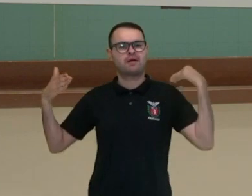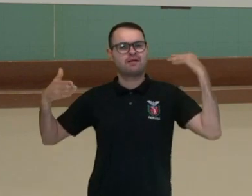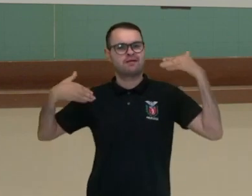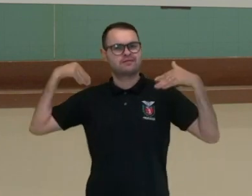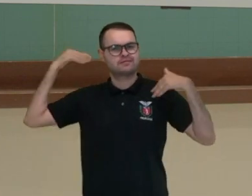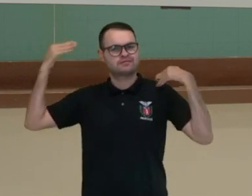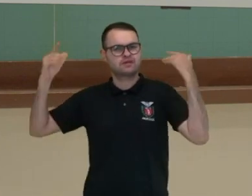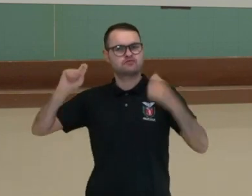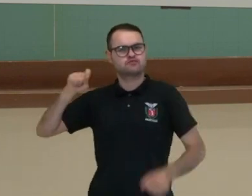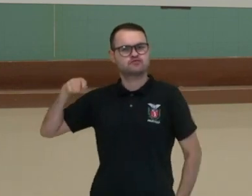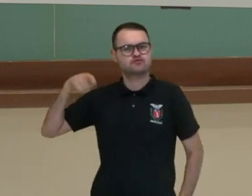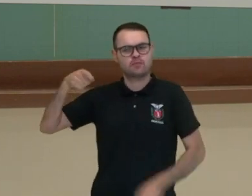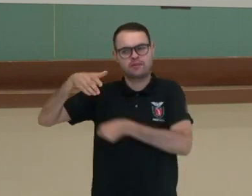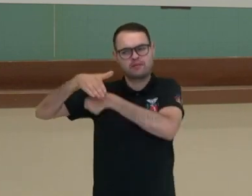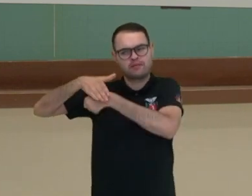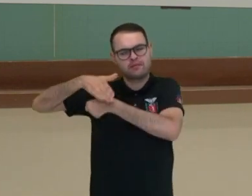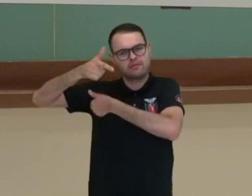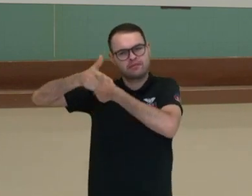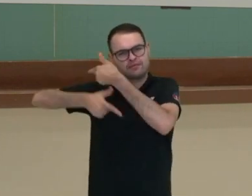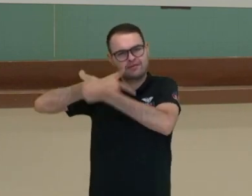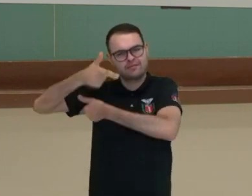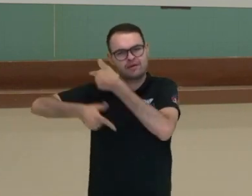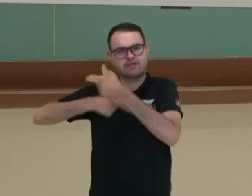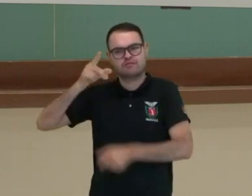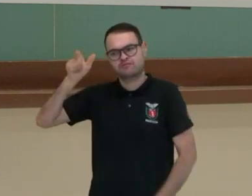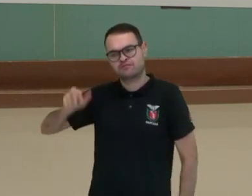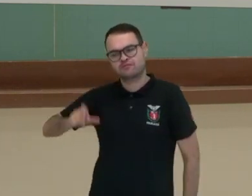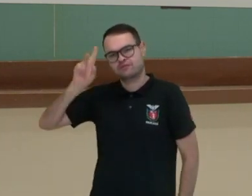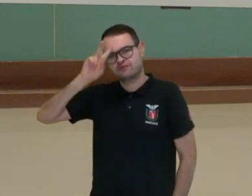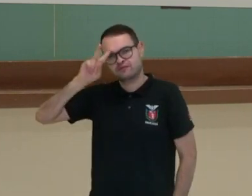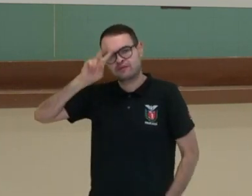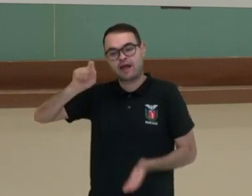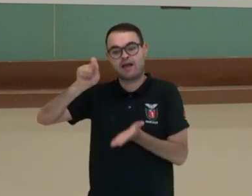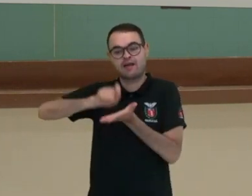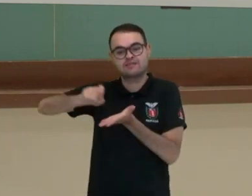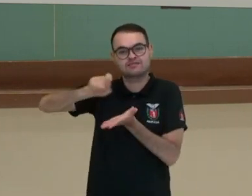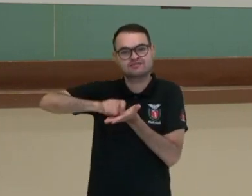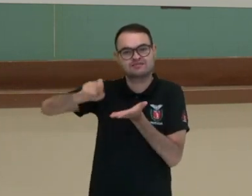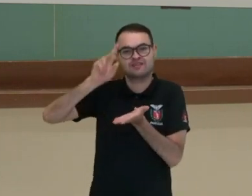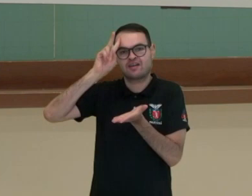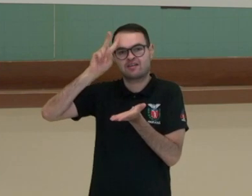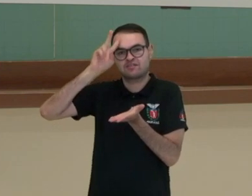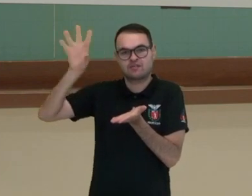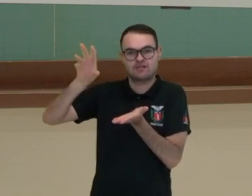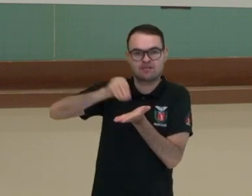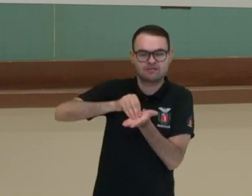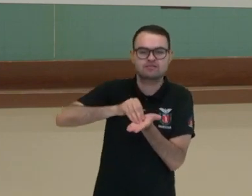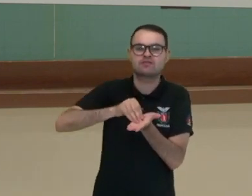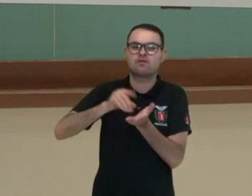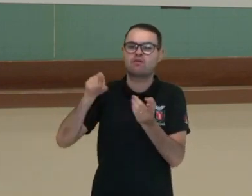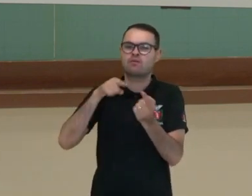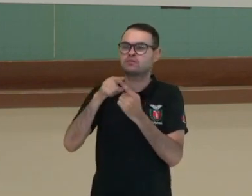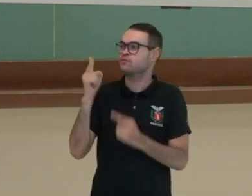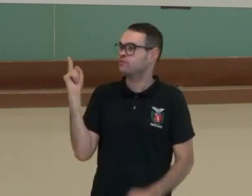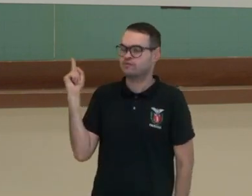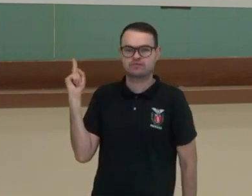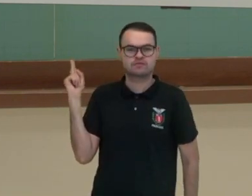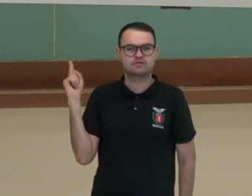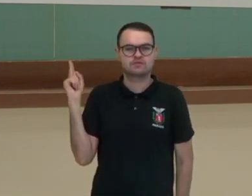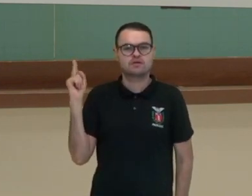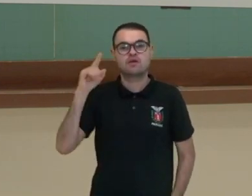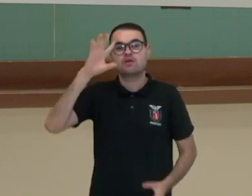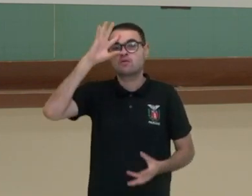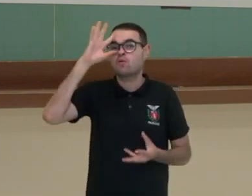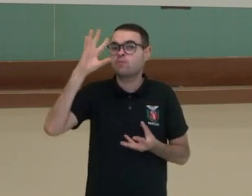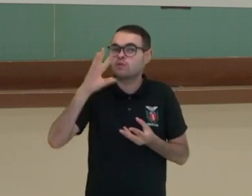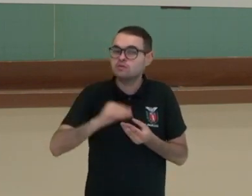o ofício do historiador, a escrita da história. Olha aqui, pessoal, nosso objetivo: compreender e reconhecer